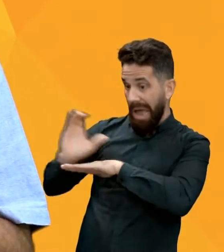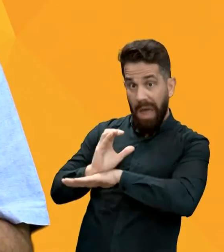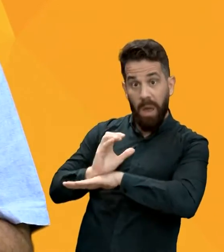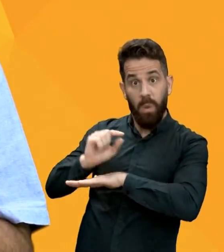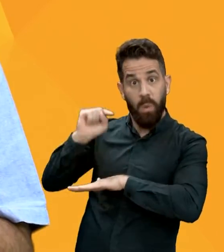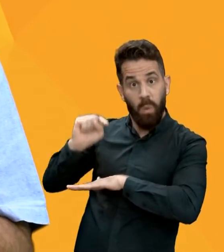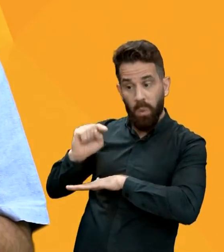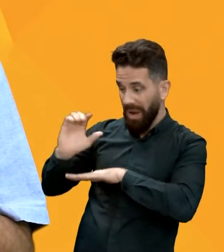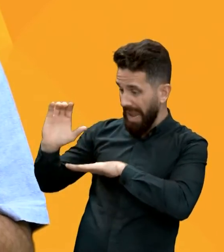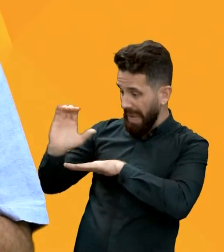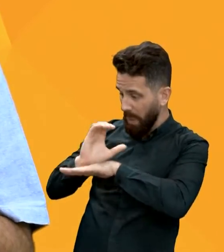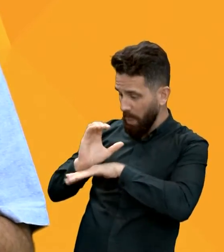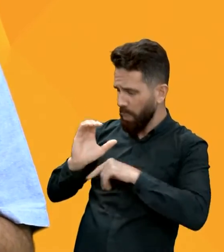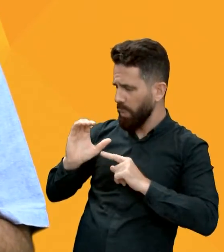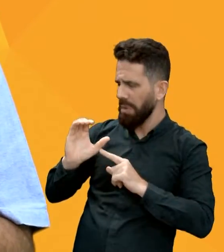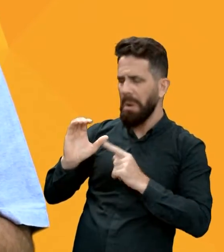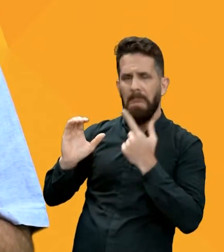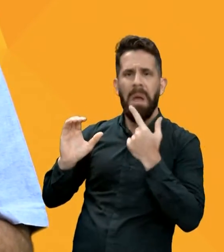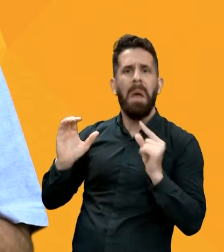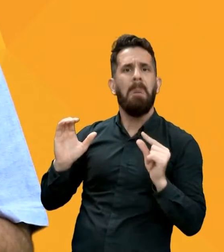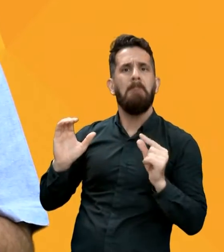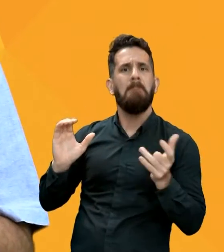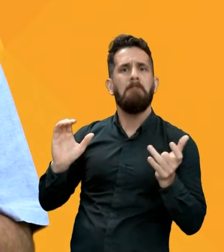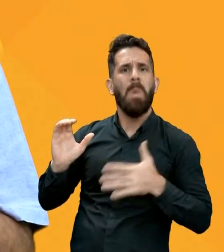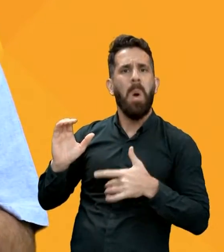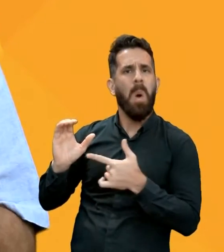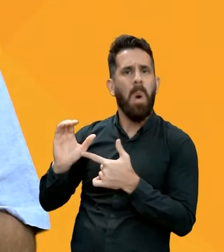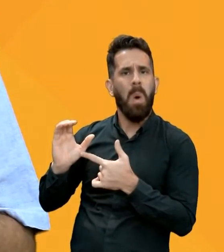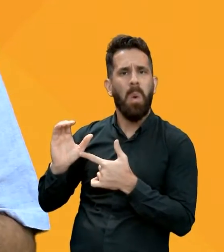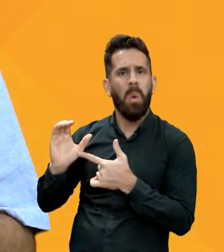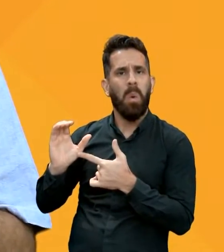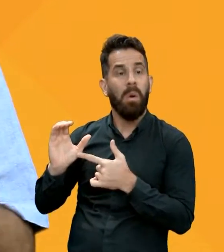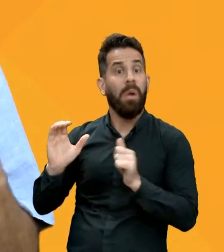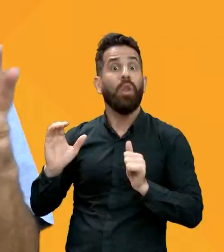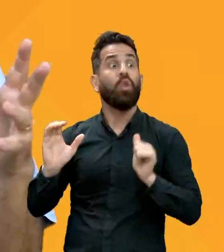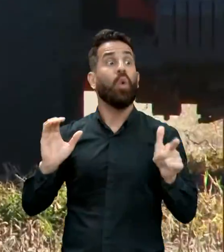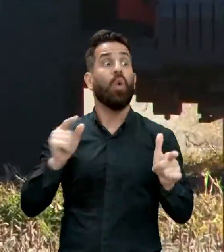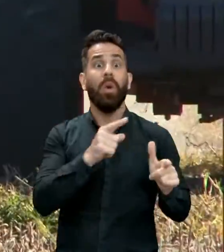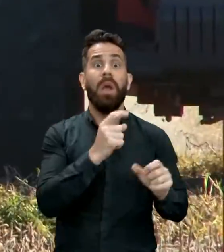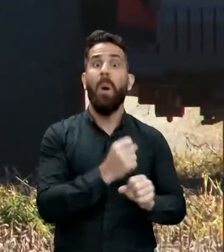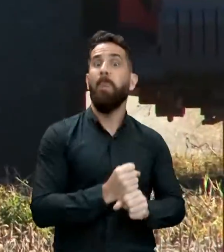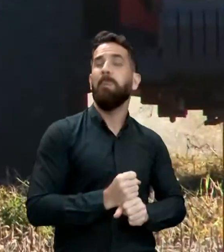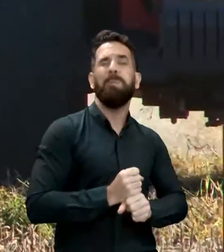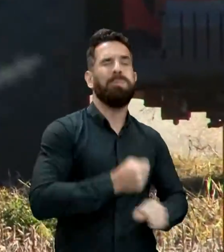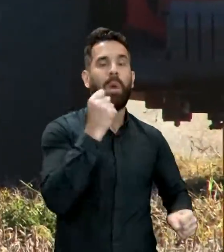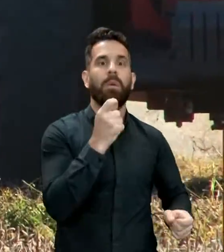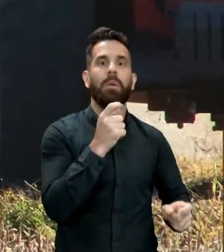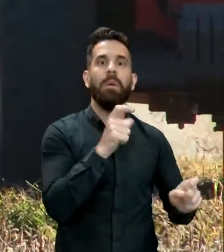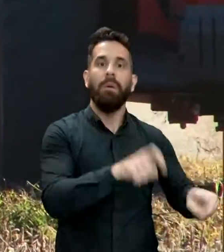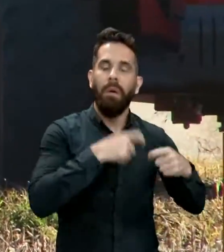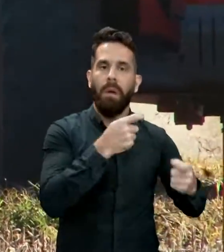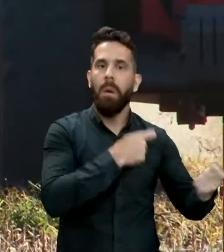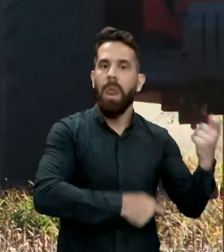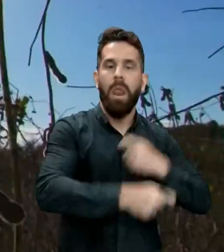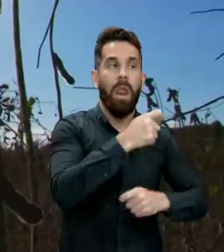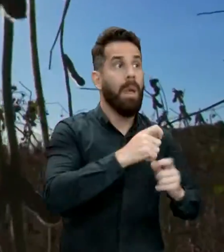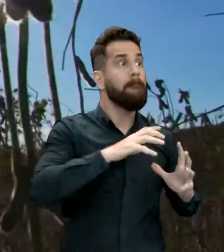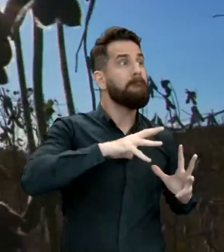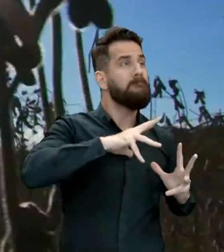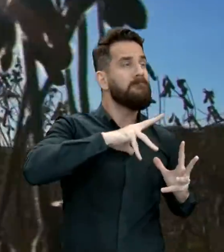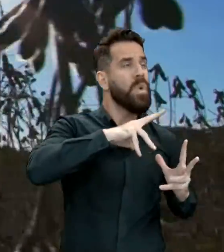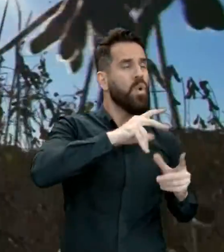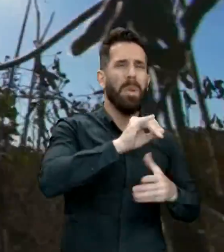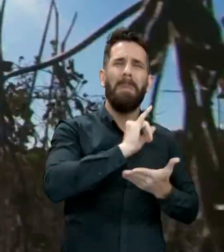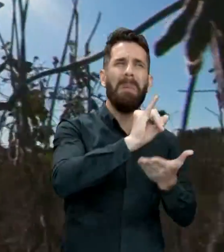muito pequeno uma proporção muito pequena do lucro que o agronegócio tem exportando no mundo hoje quando